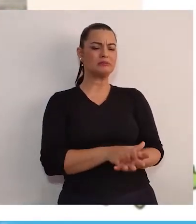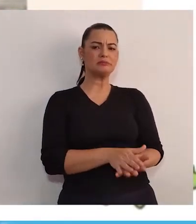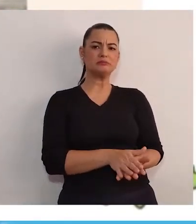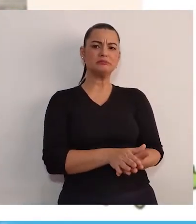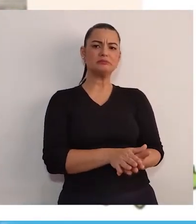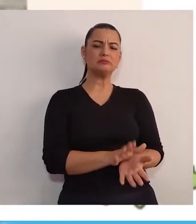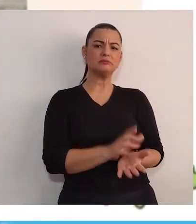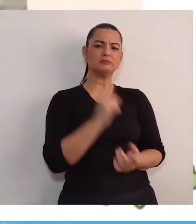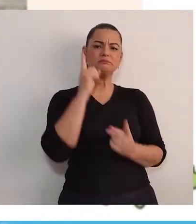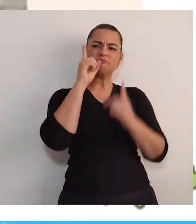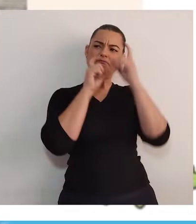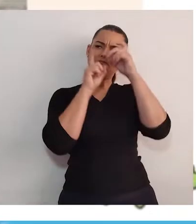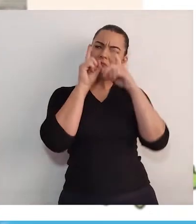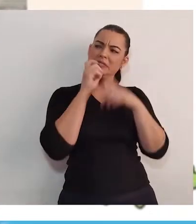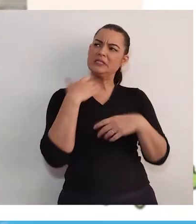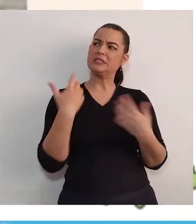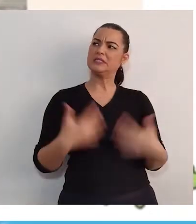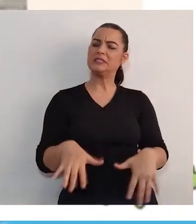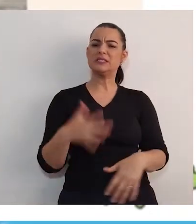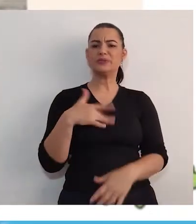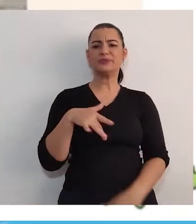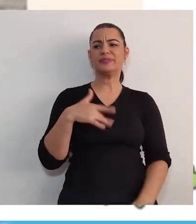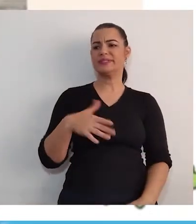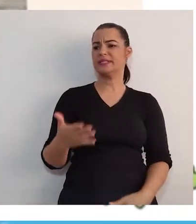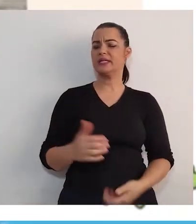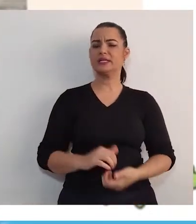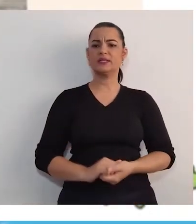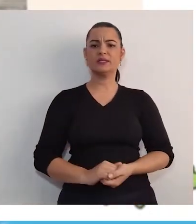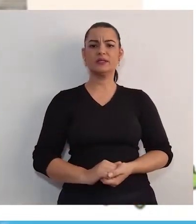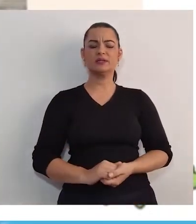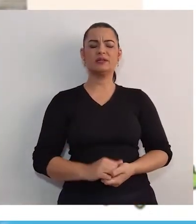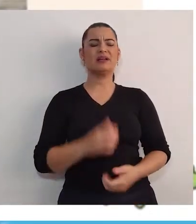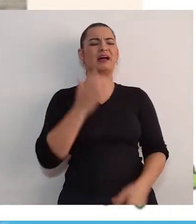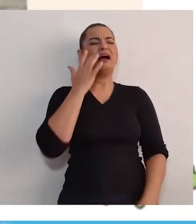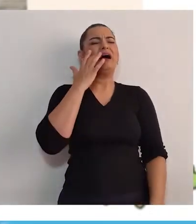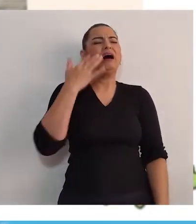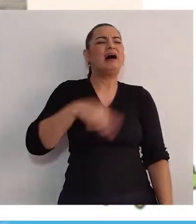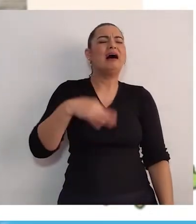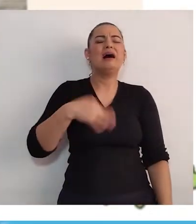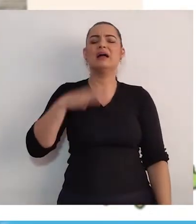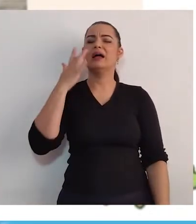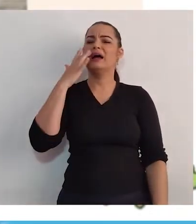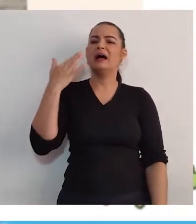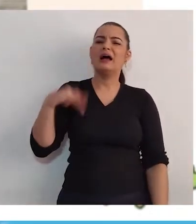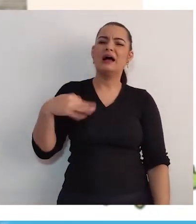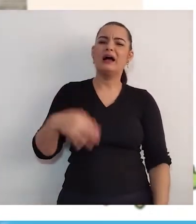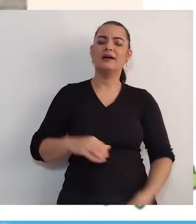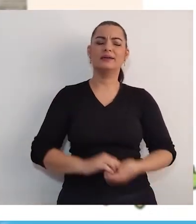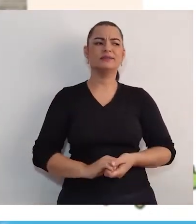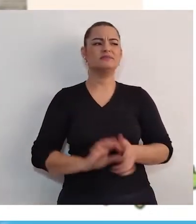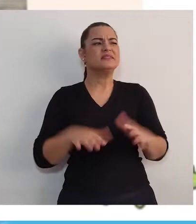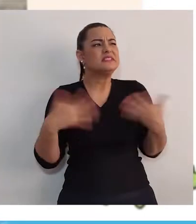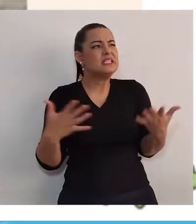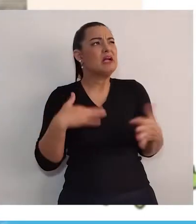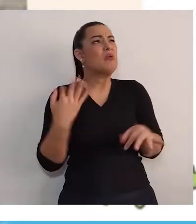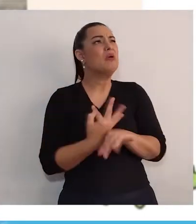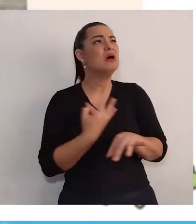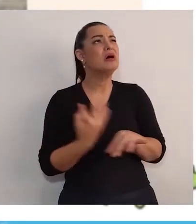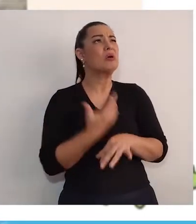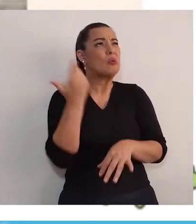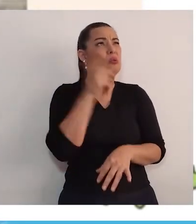com cara de coitado. Ai, ui, ui, ui, ai, ai, ai, será que eu ainda vou